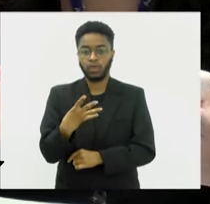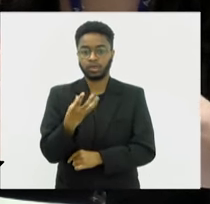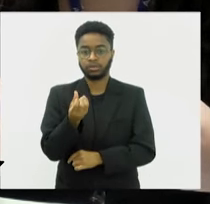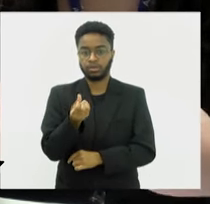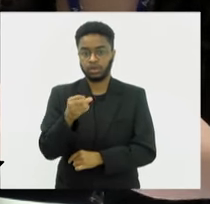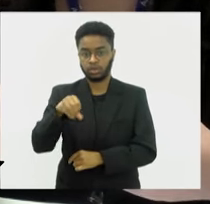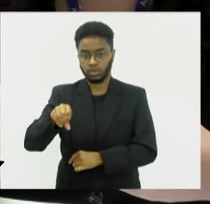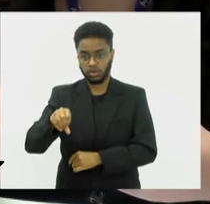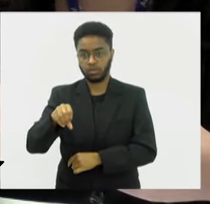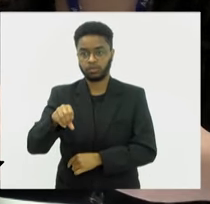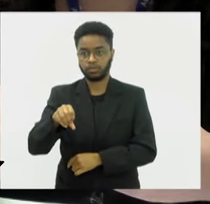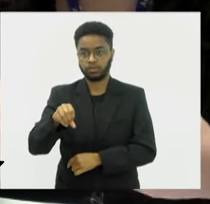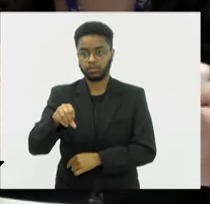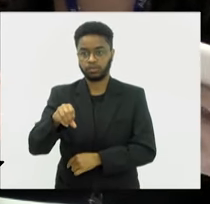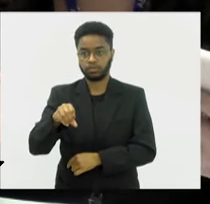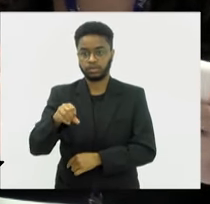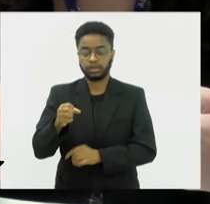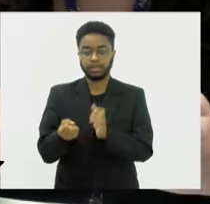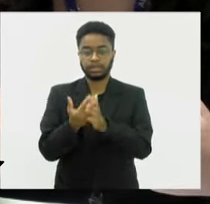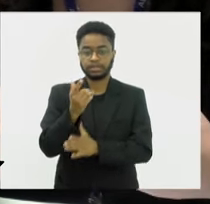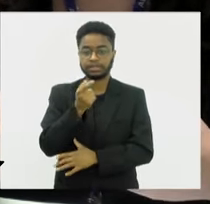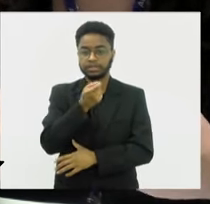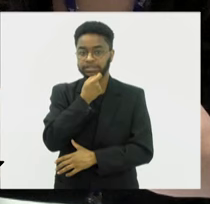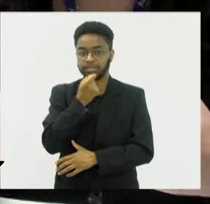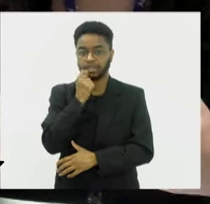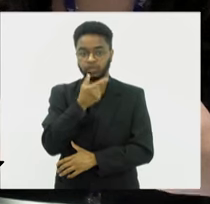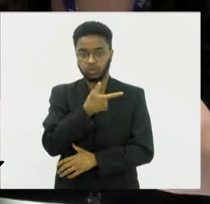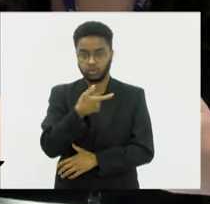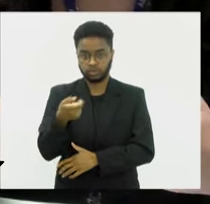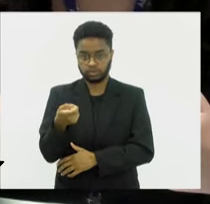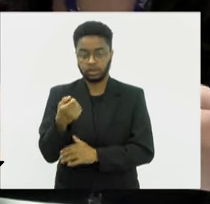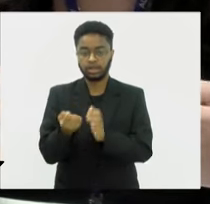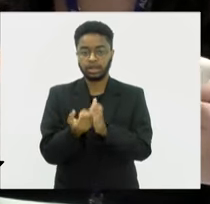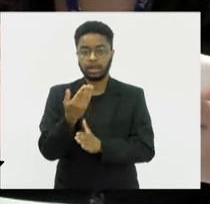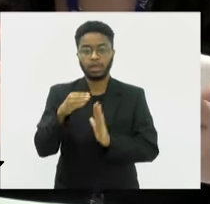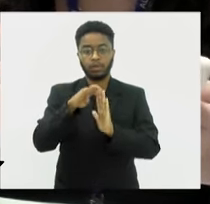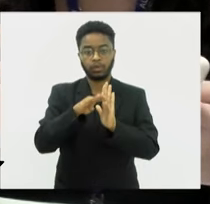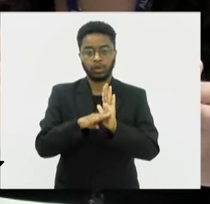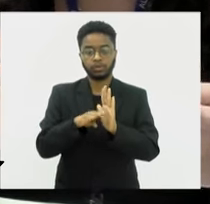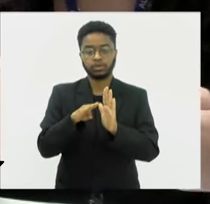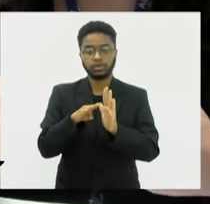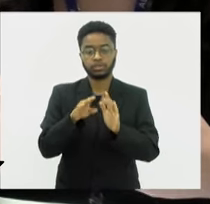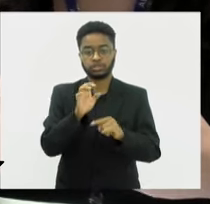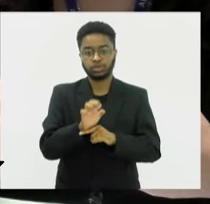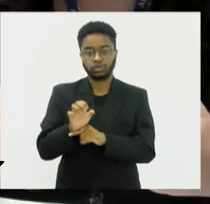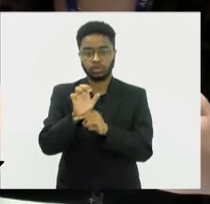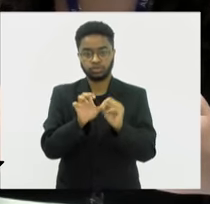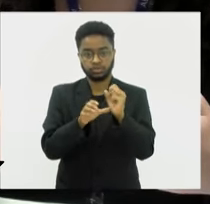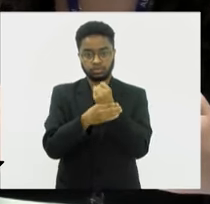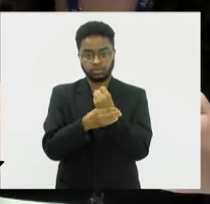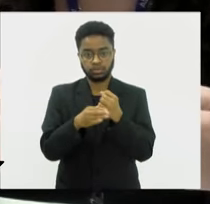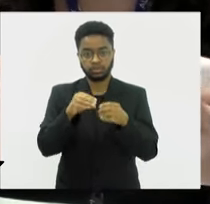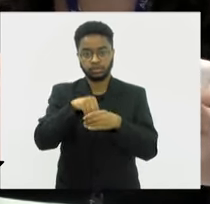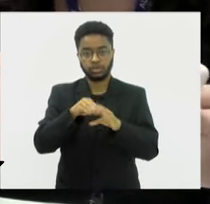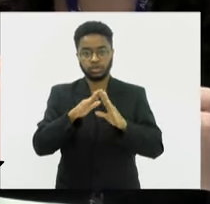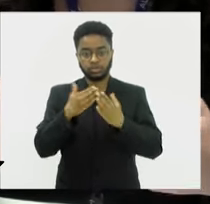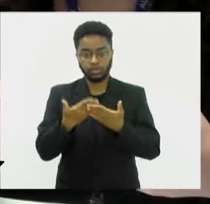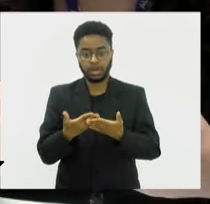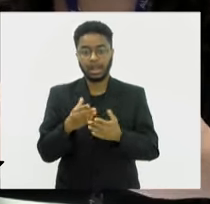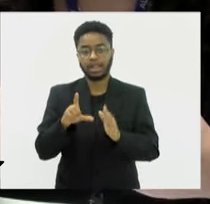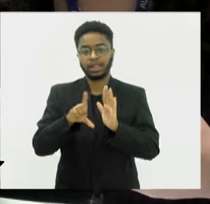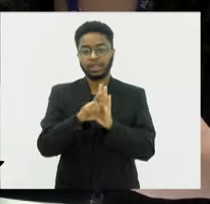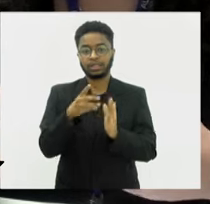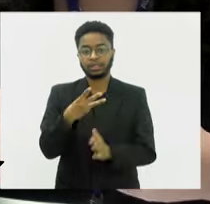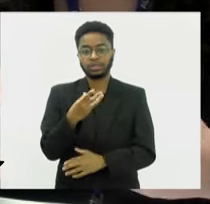3469 de setembro de 2000, que institui o Programa Estadual de Segurança nas Escolas. Essa lei, a 3469, já em vigor,